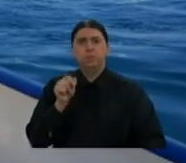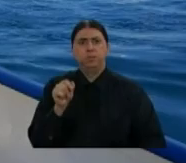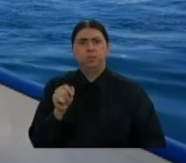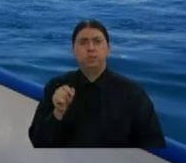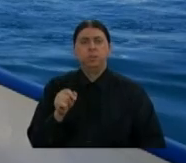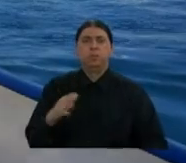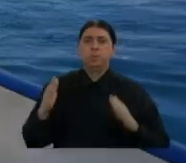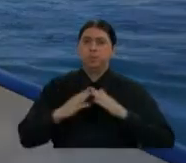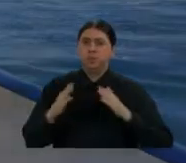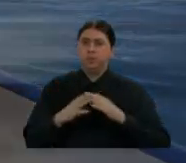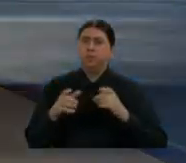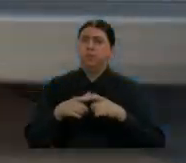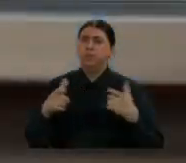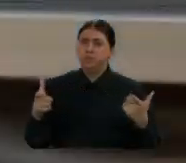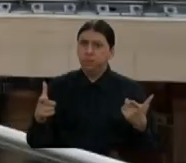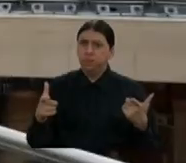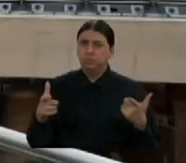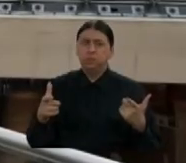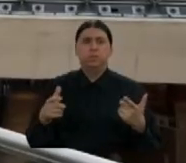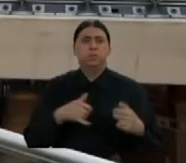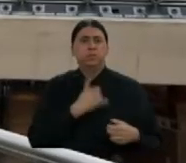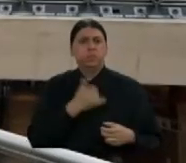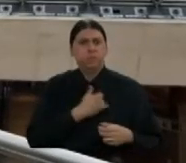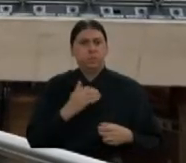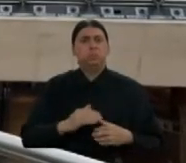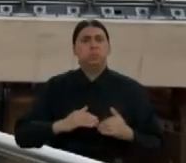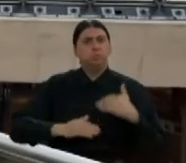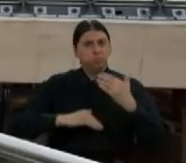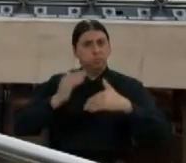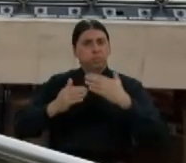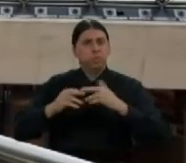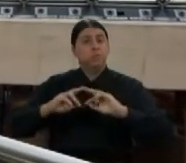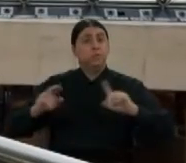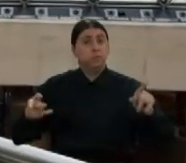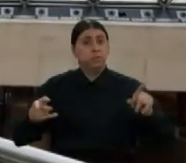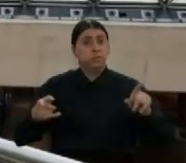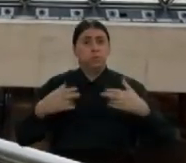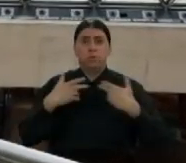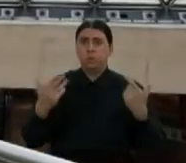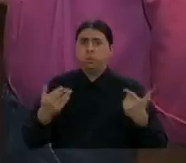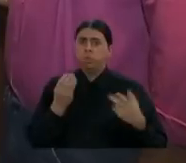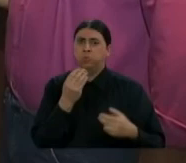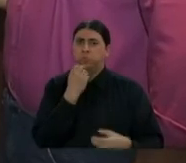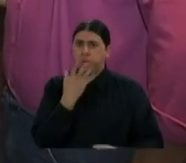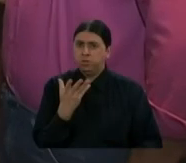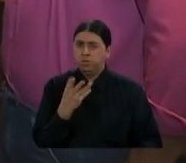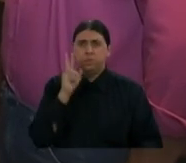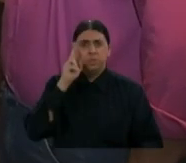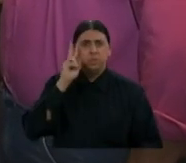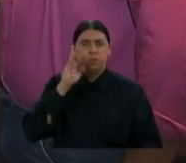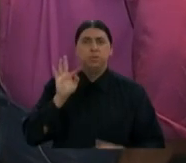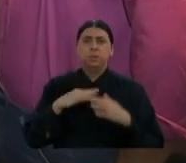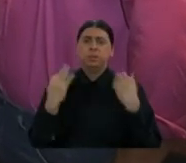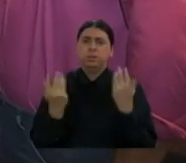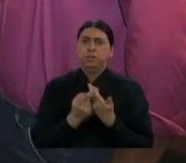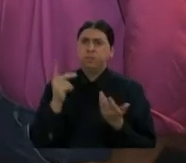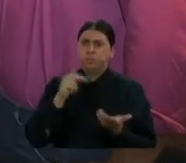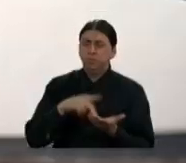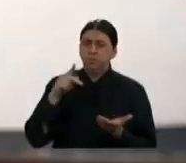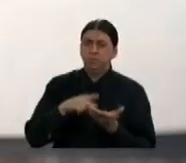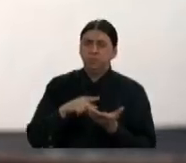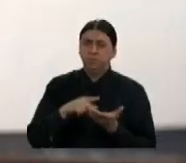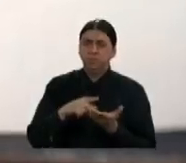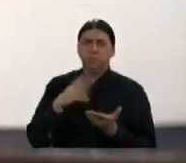nessa casa foi algo assim é normal um dirigente o efeito foi foi muito bom a lembrança de família mesmo foi